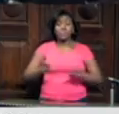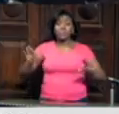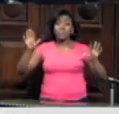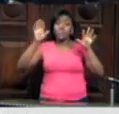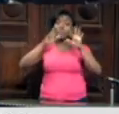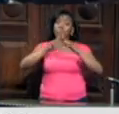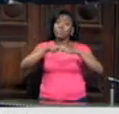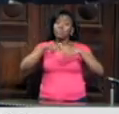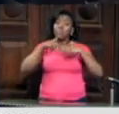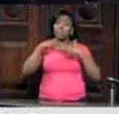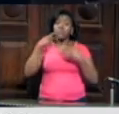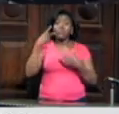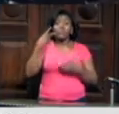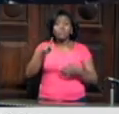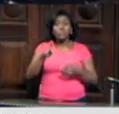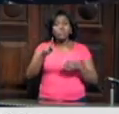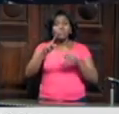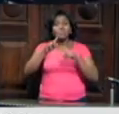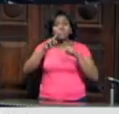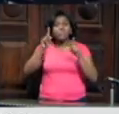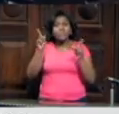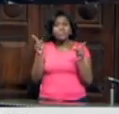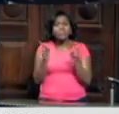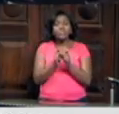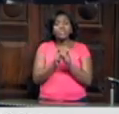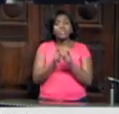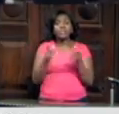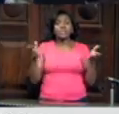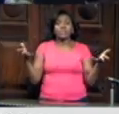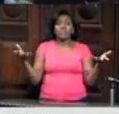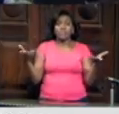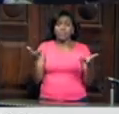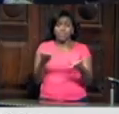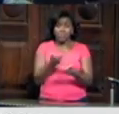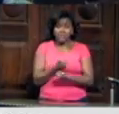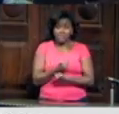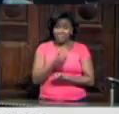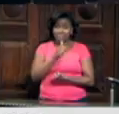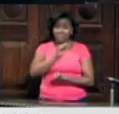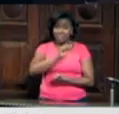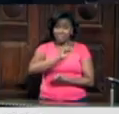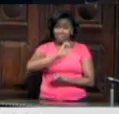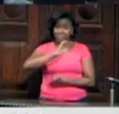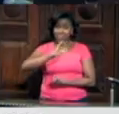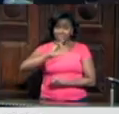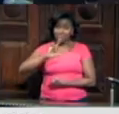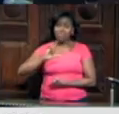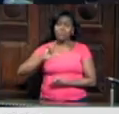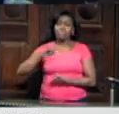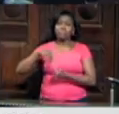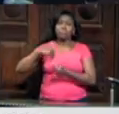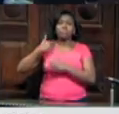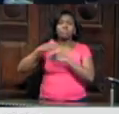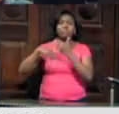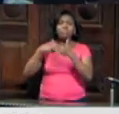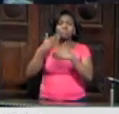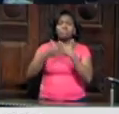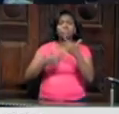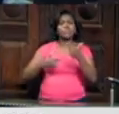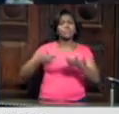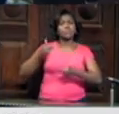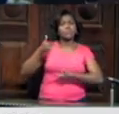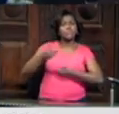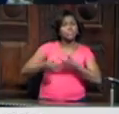da sua definição de excelência. A Academia Carioca de Letras vem desenvolvendo todo um